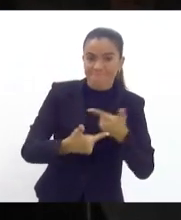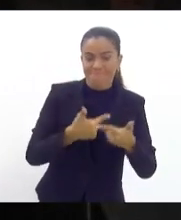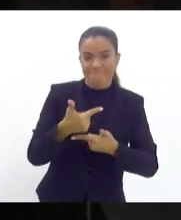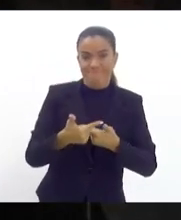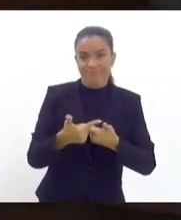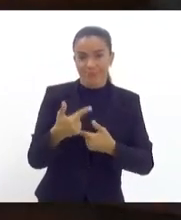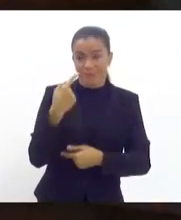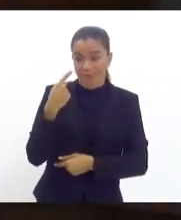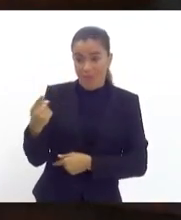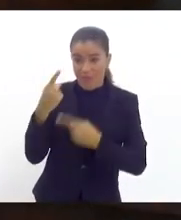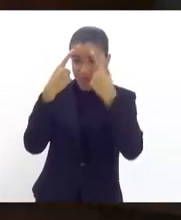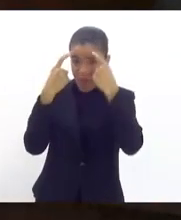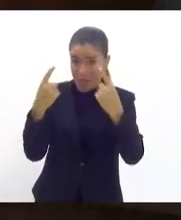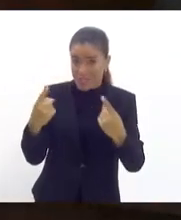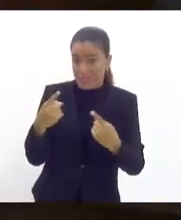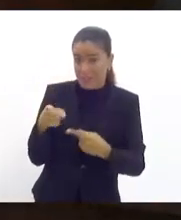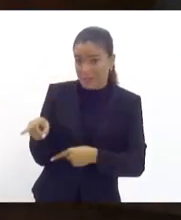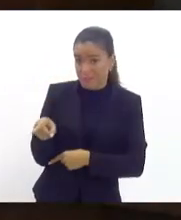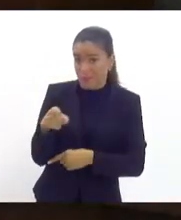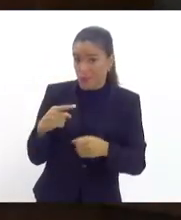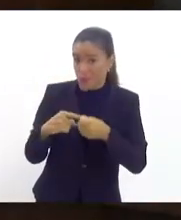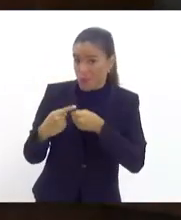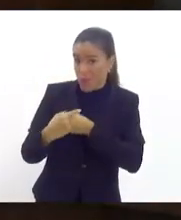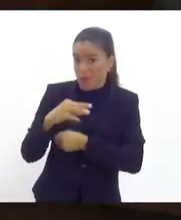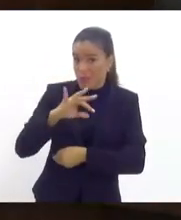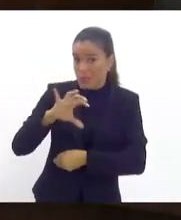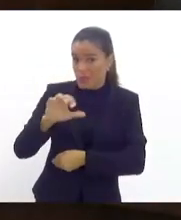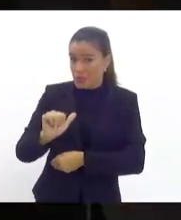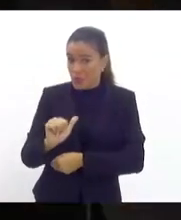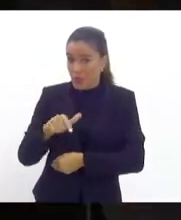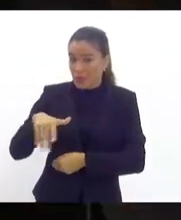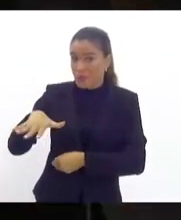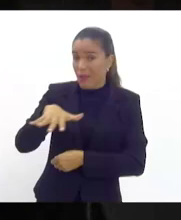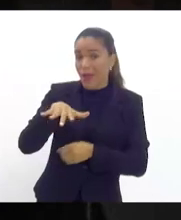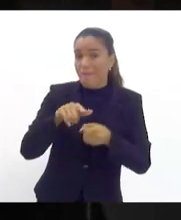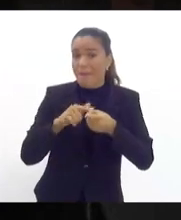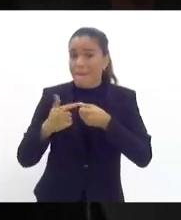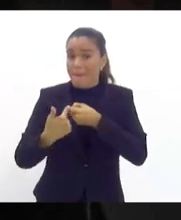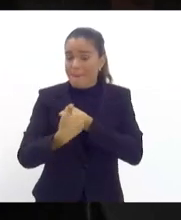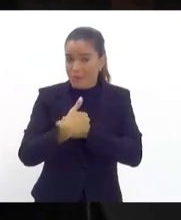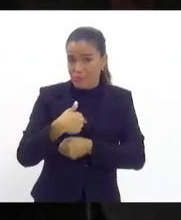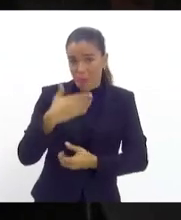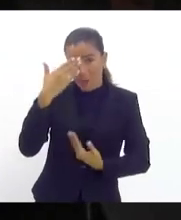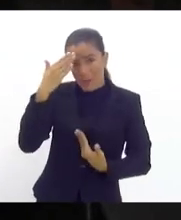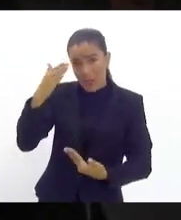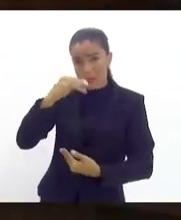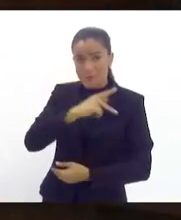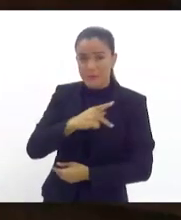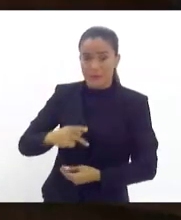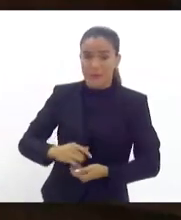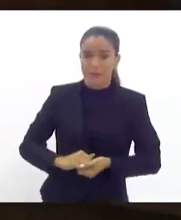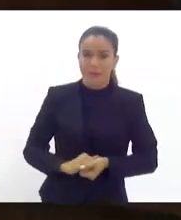e a violência no bairro da Tijuca e nas suas adjacentes Muito obrigado presidente